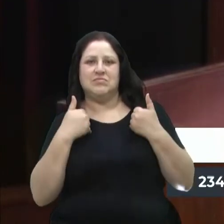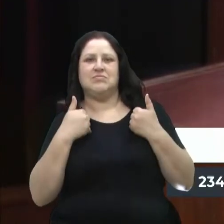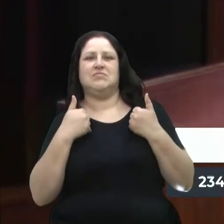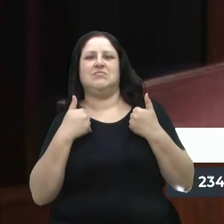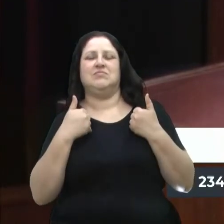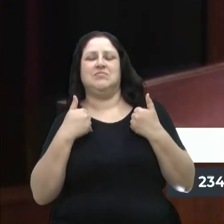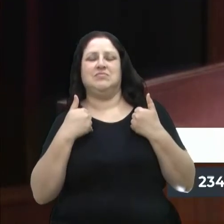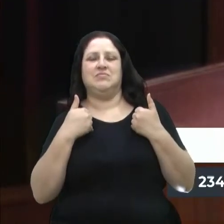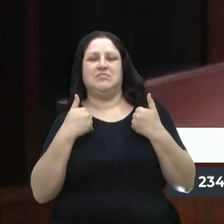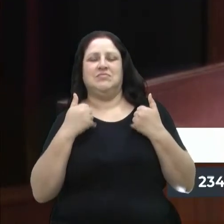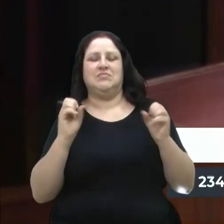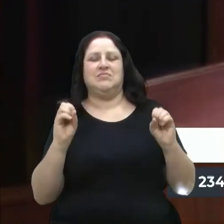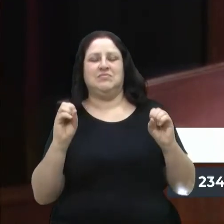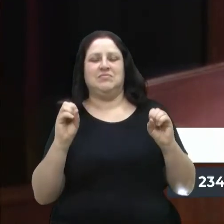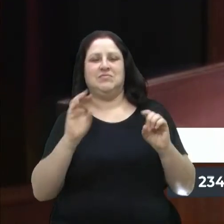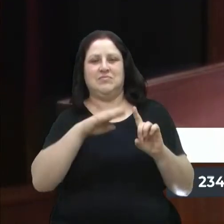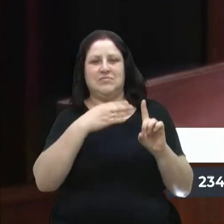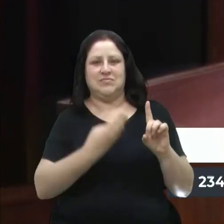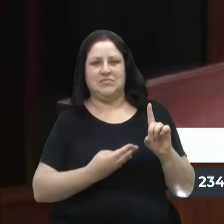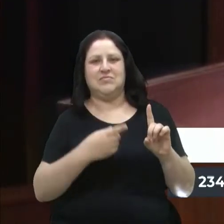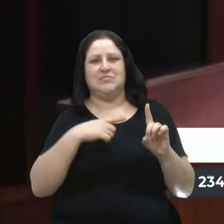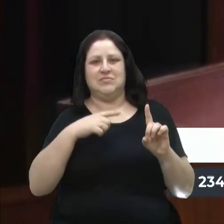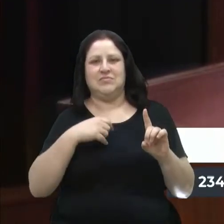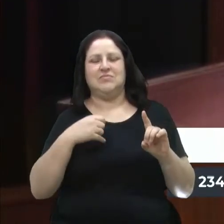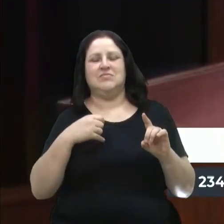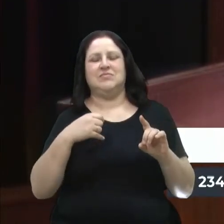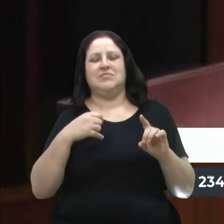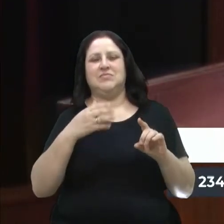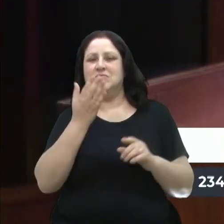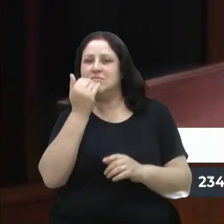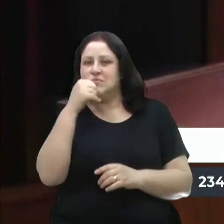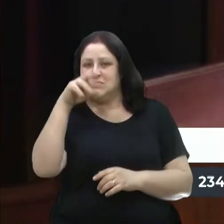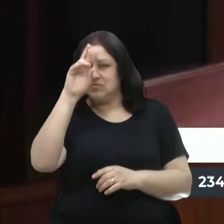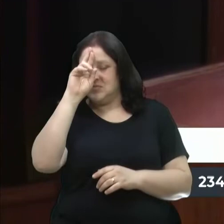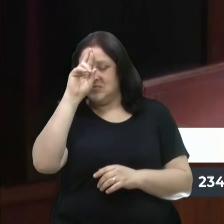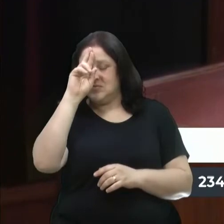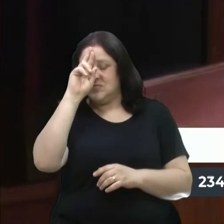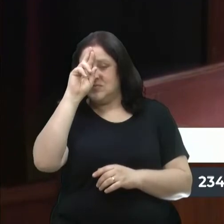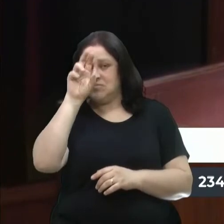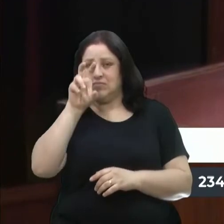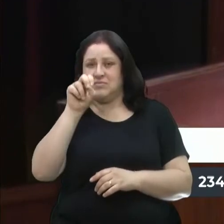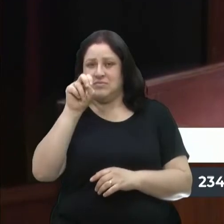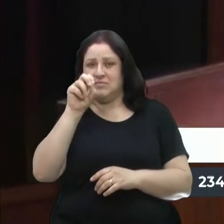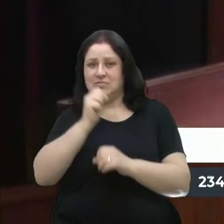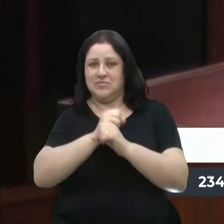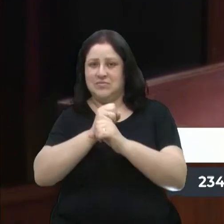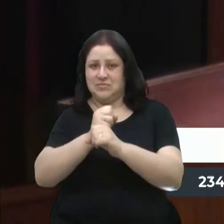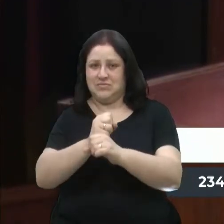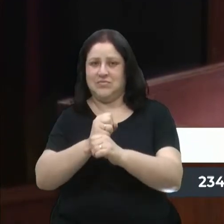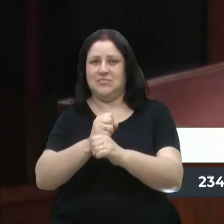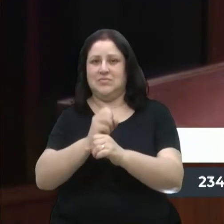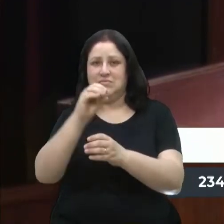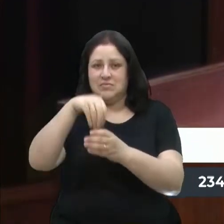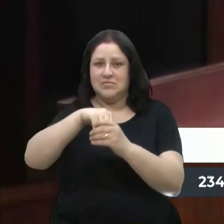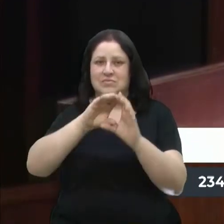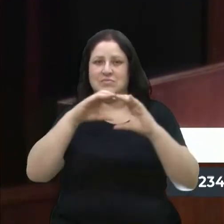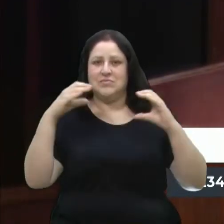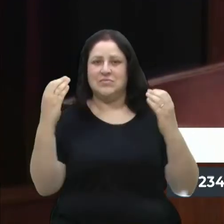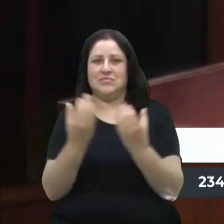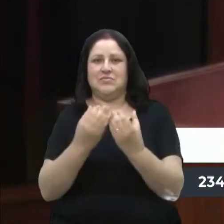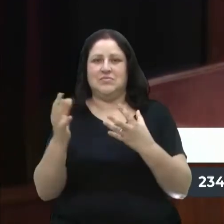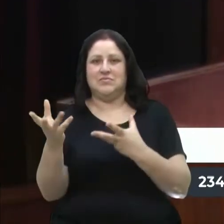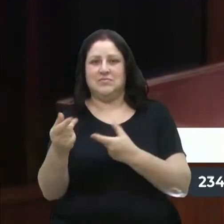50 anos da Escola será na comunidade e estão todos convidados a estarem participando muito obrigada